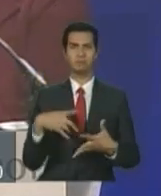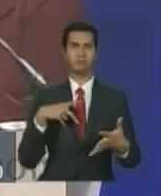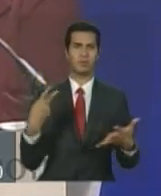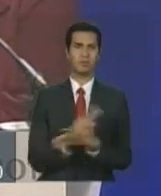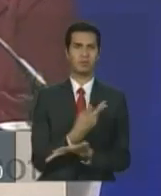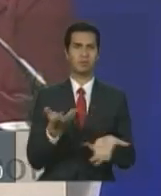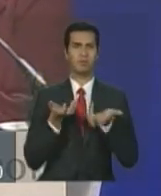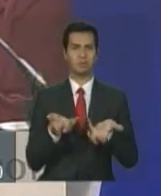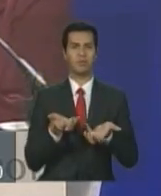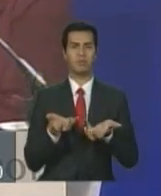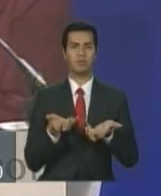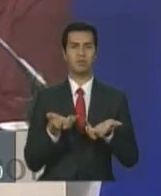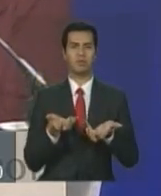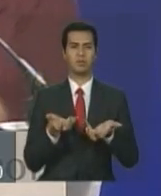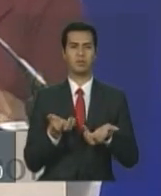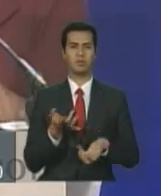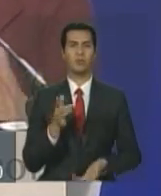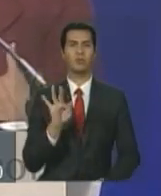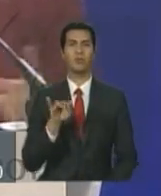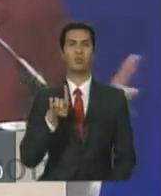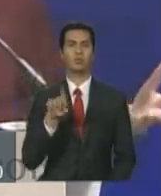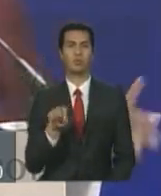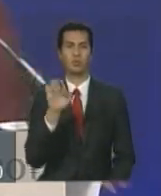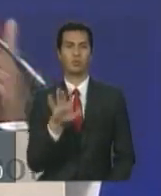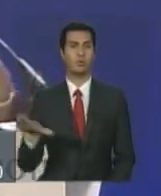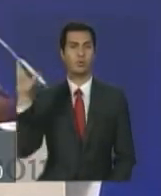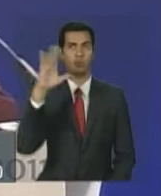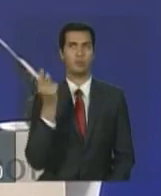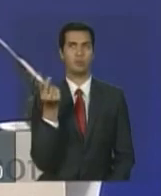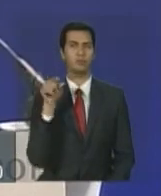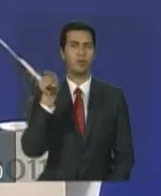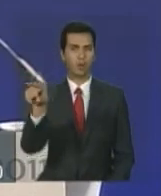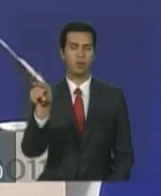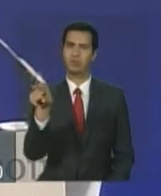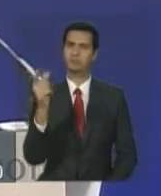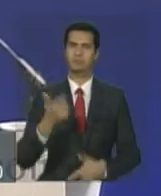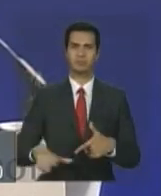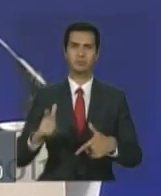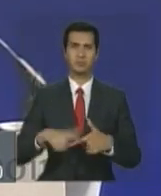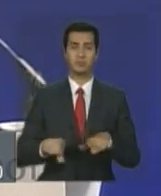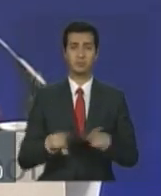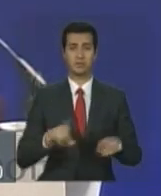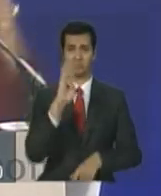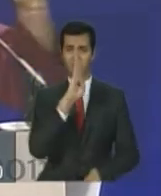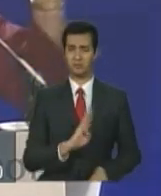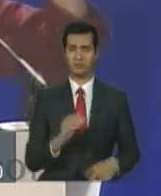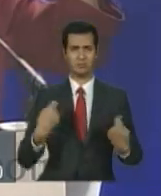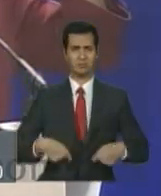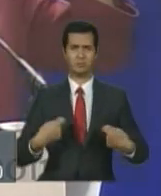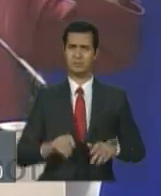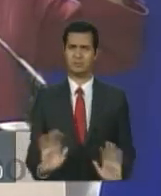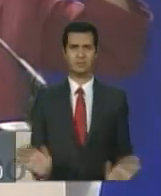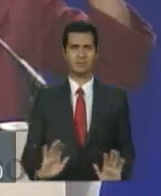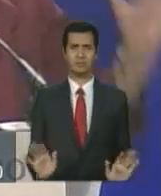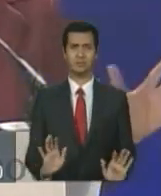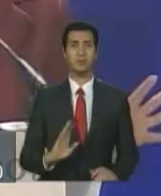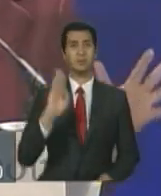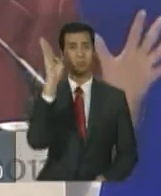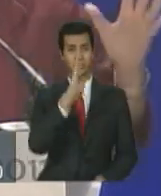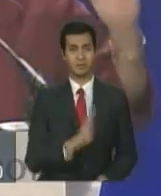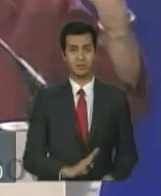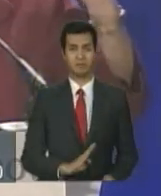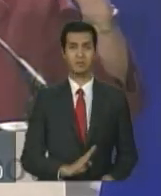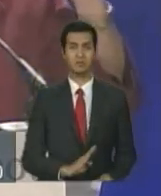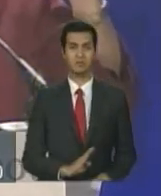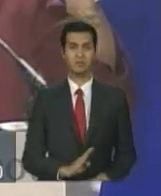Fundo de Estabilização. O Brasil não tem por que fazer isso. O Brasil tem um mecanismo que é o